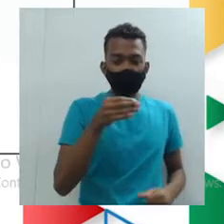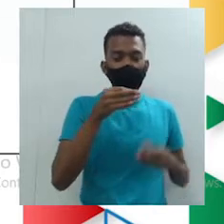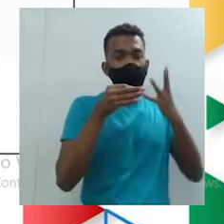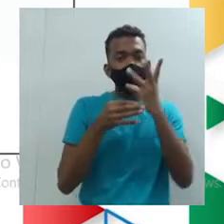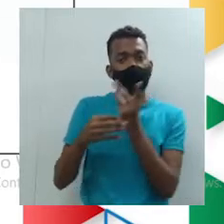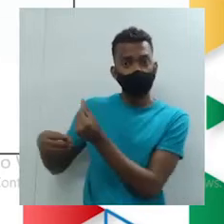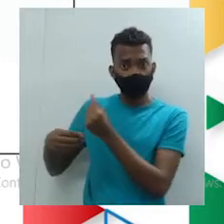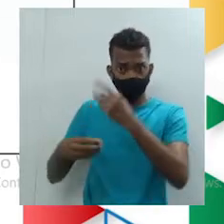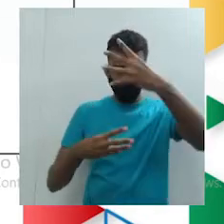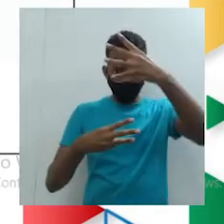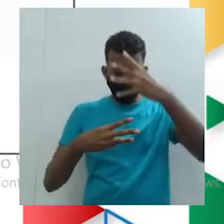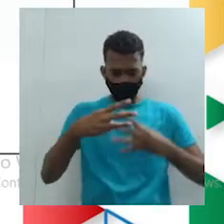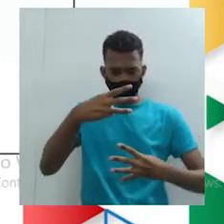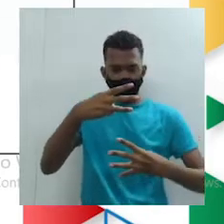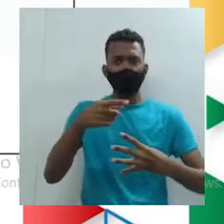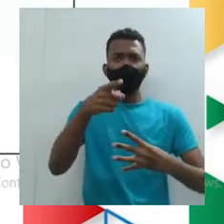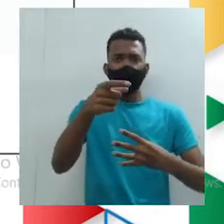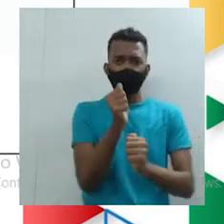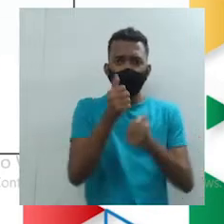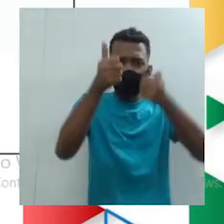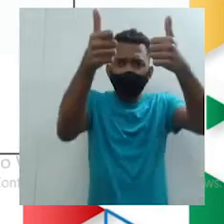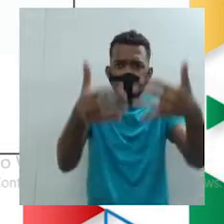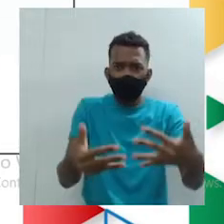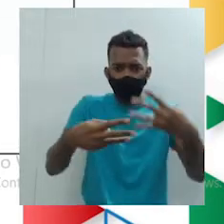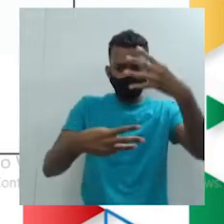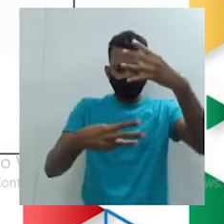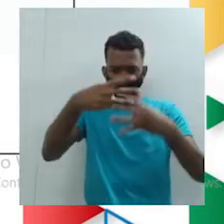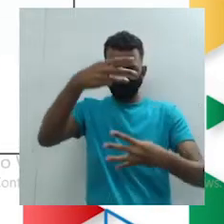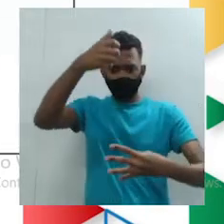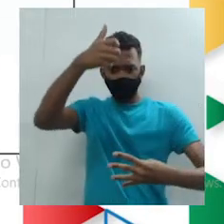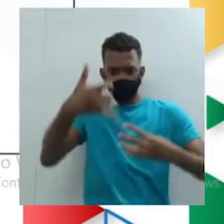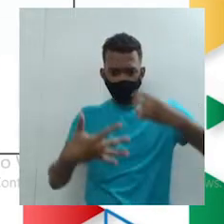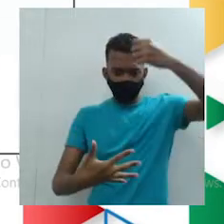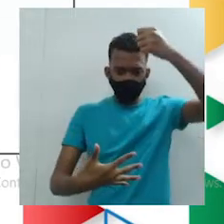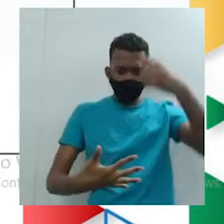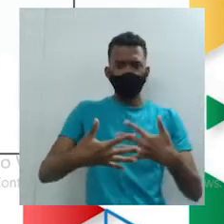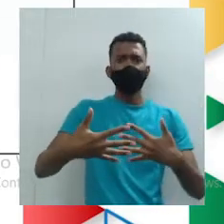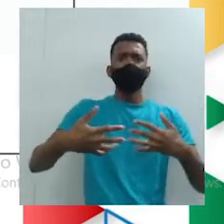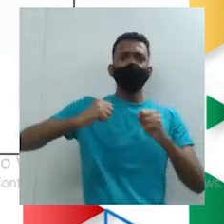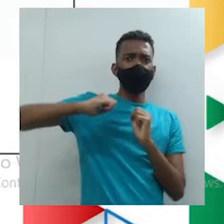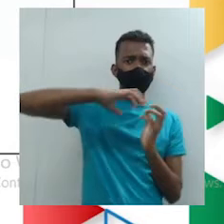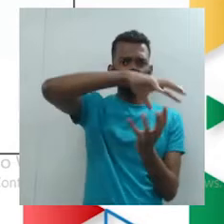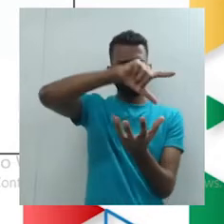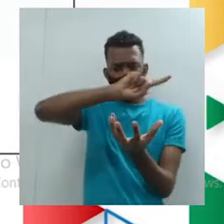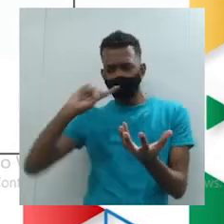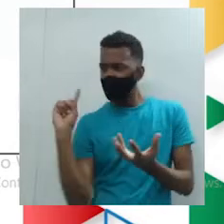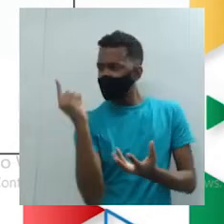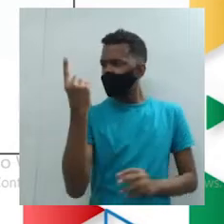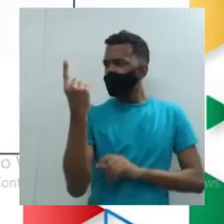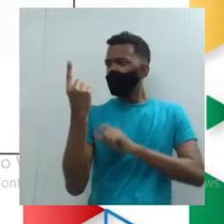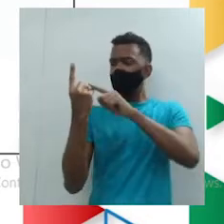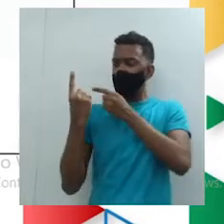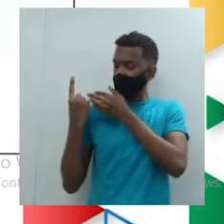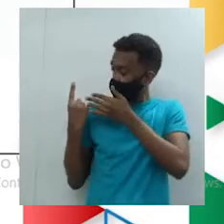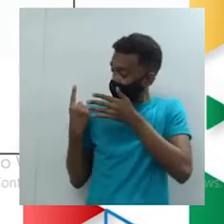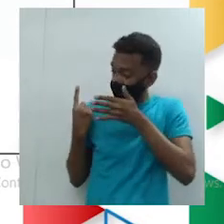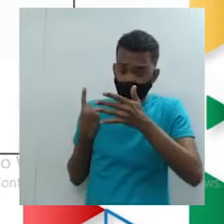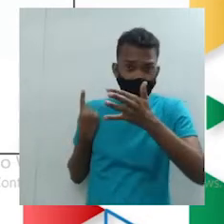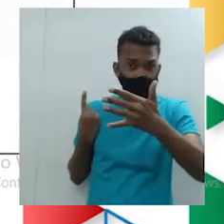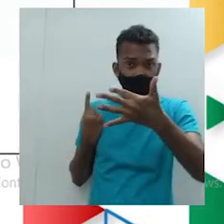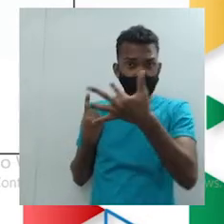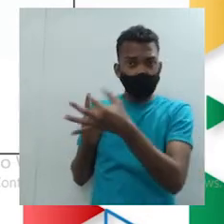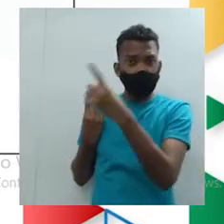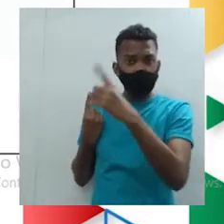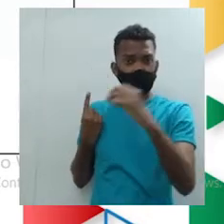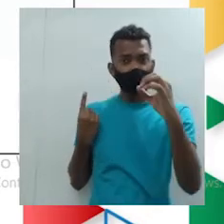soneto para saberes, se acaso leres, que existe alguém no mundo 100 anos após que não